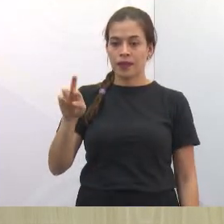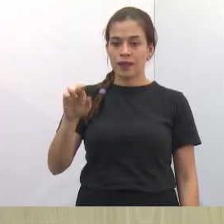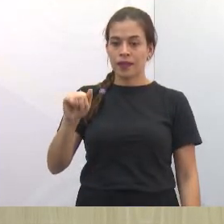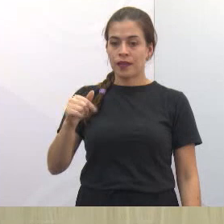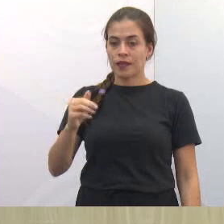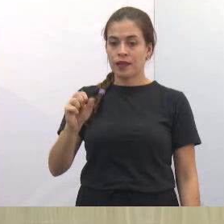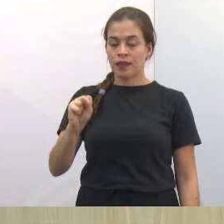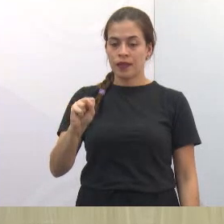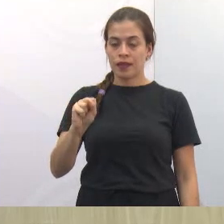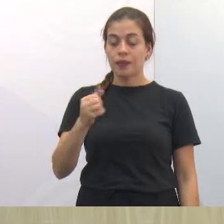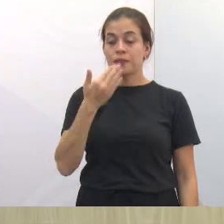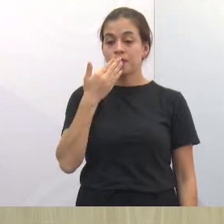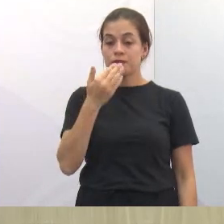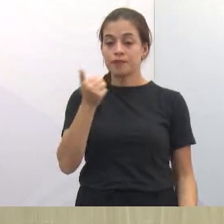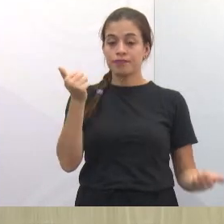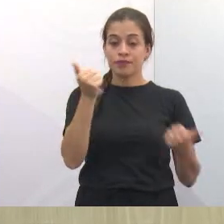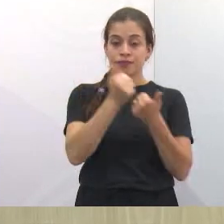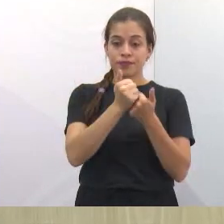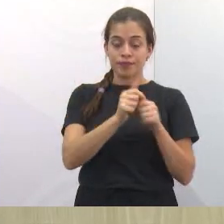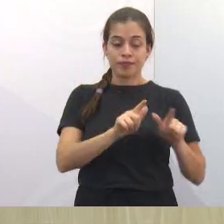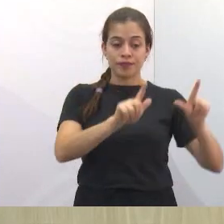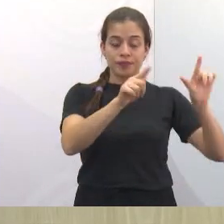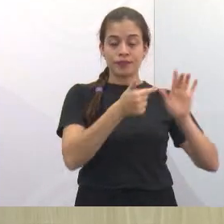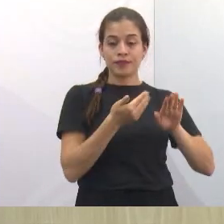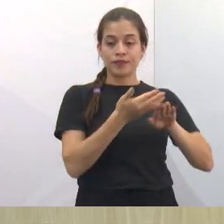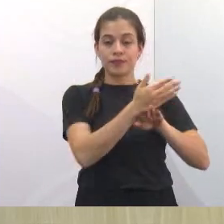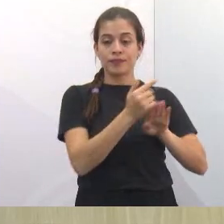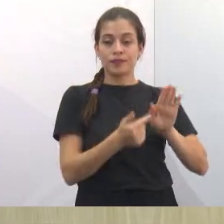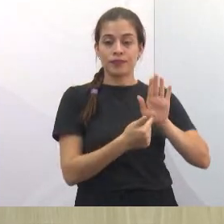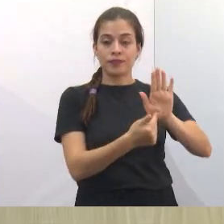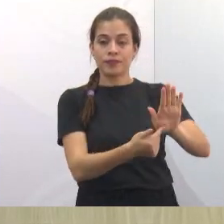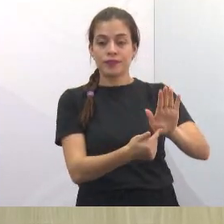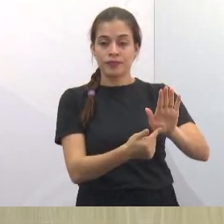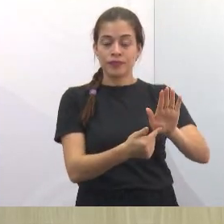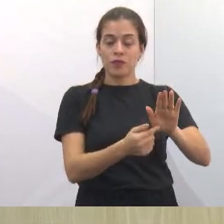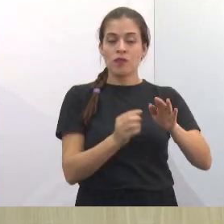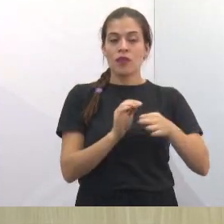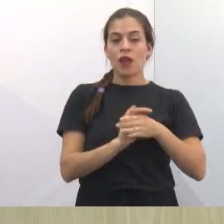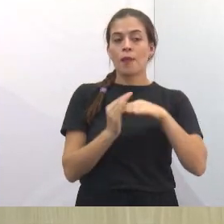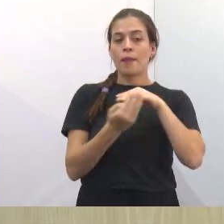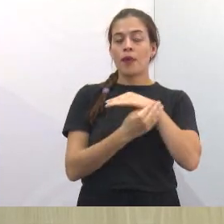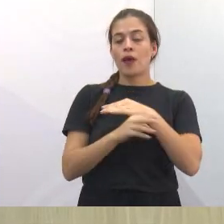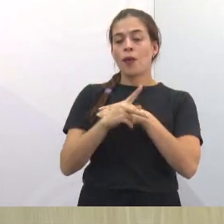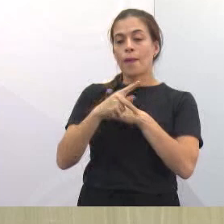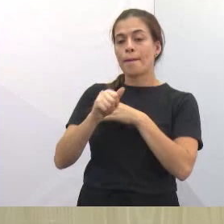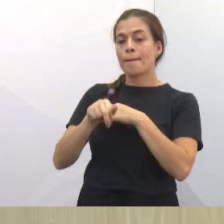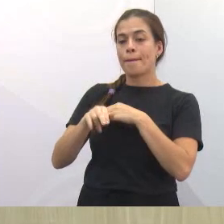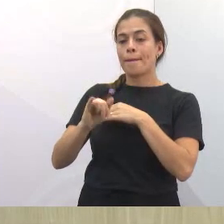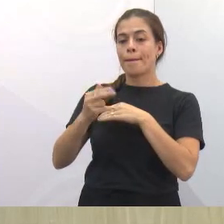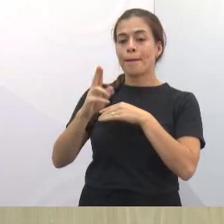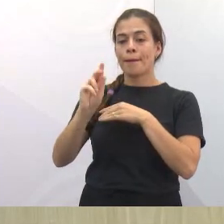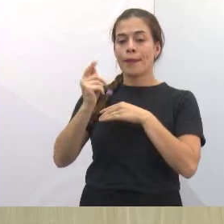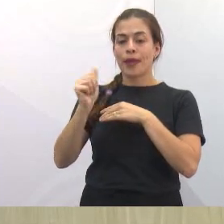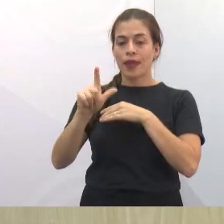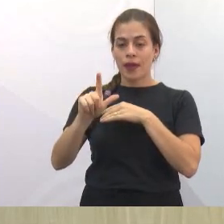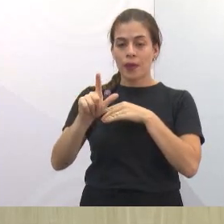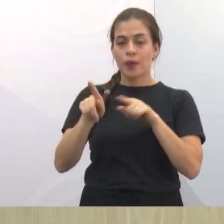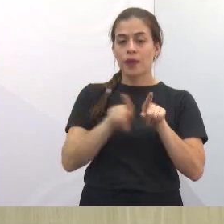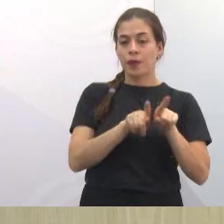mudança da placa que indica o acesso aos bairros do Pinhal e das Brotas, que se encontra